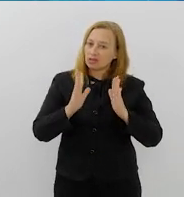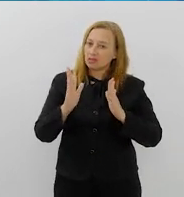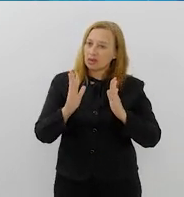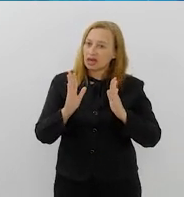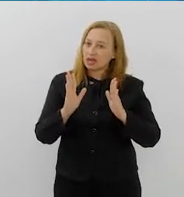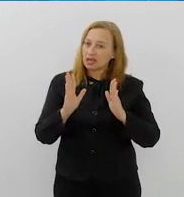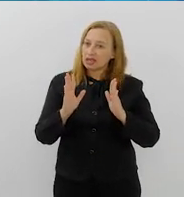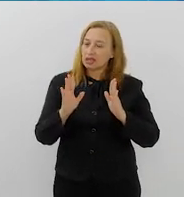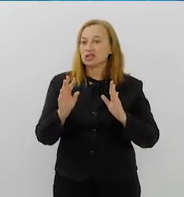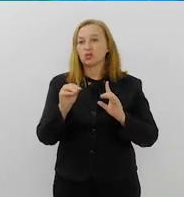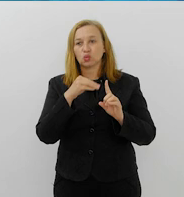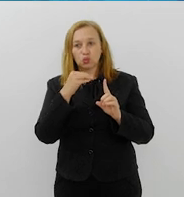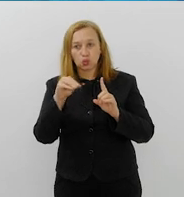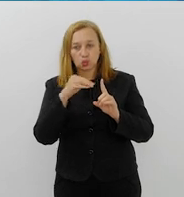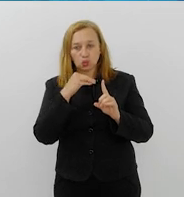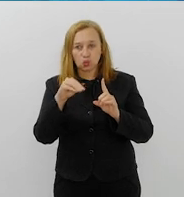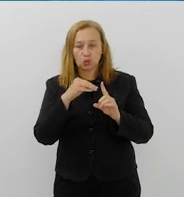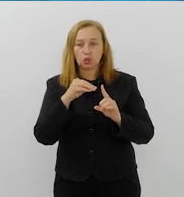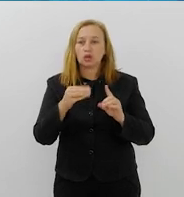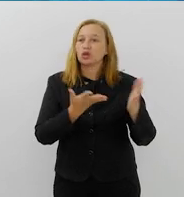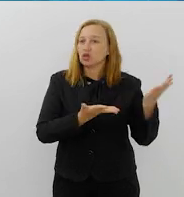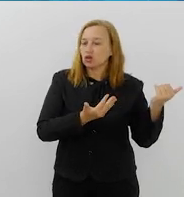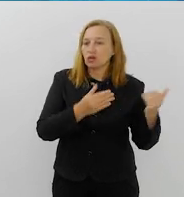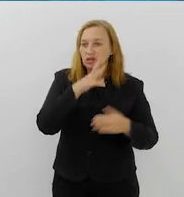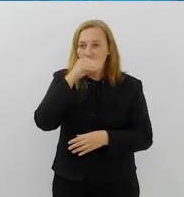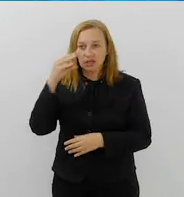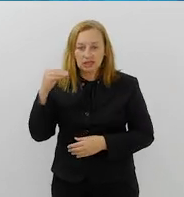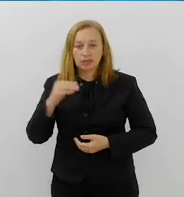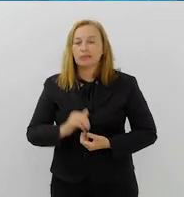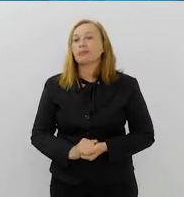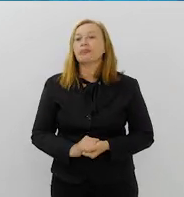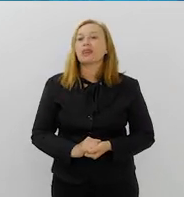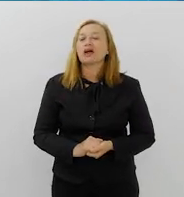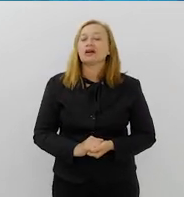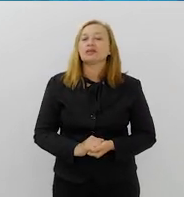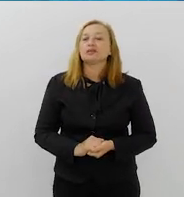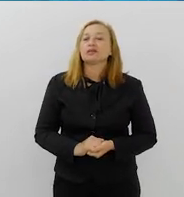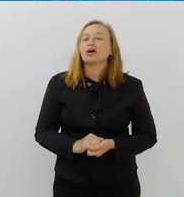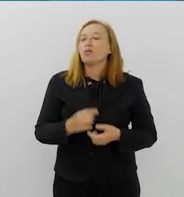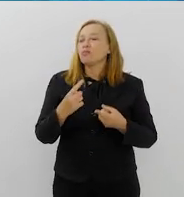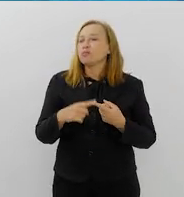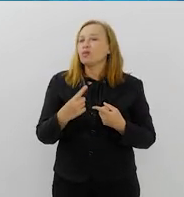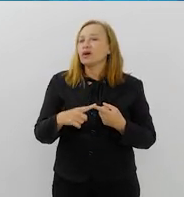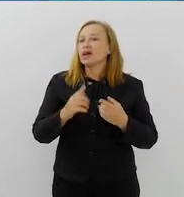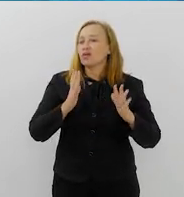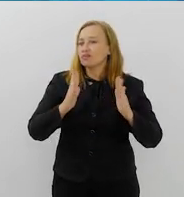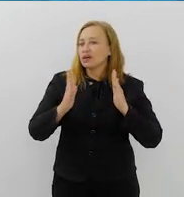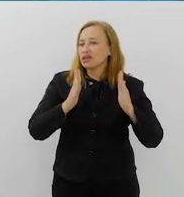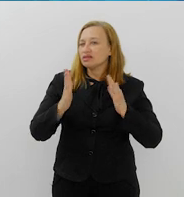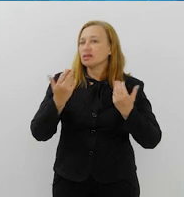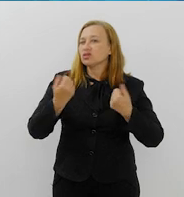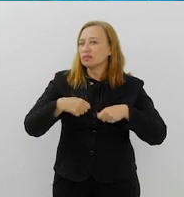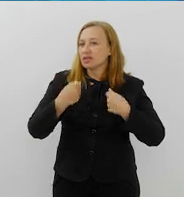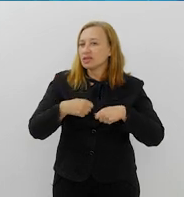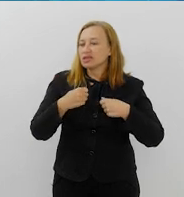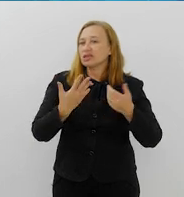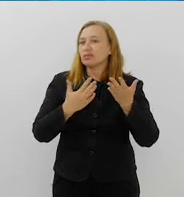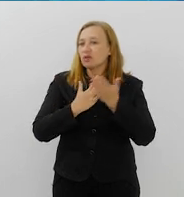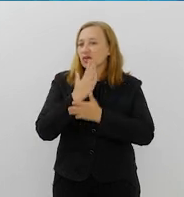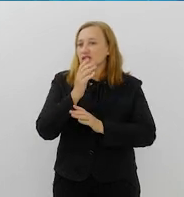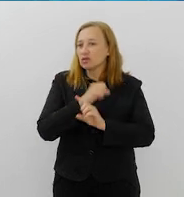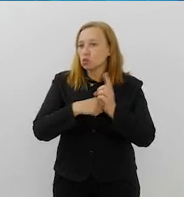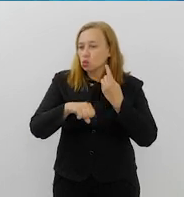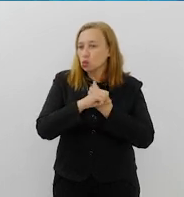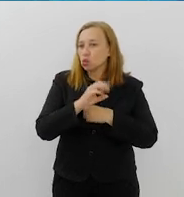etária mais vulnerável são os adolescentes e os jovens adultos, tá? É, porque é uma faixa etária que eles estão